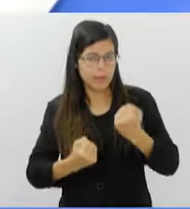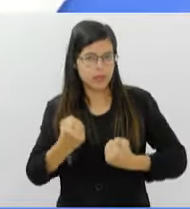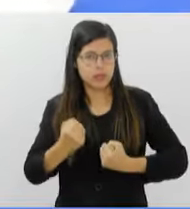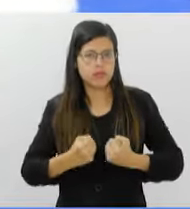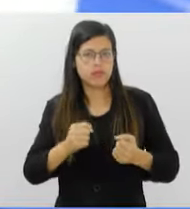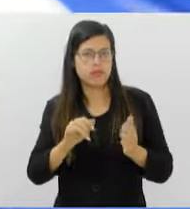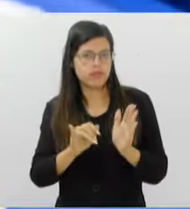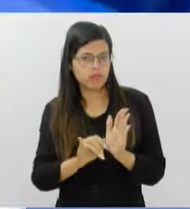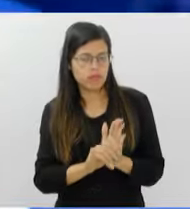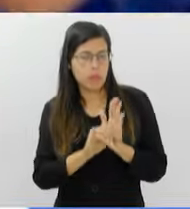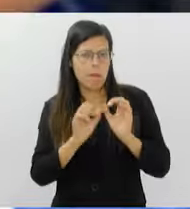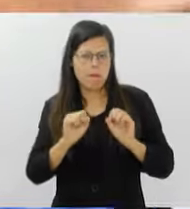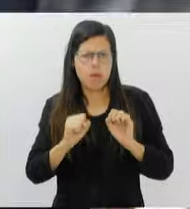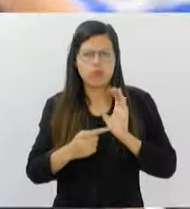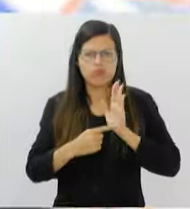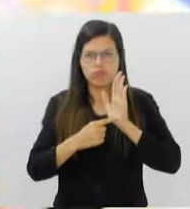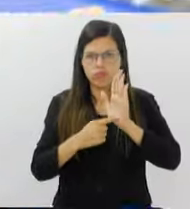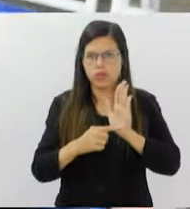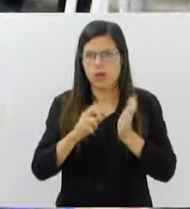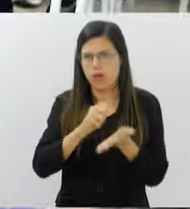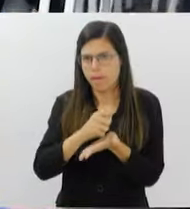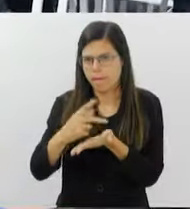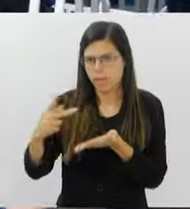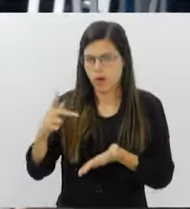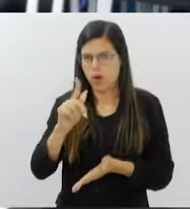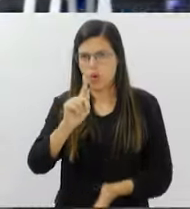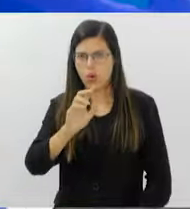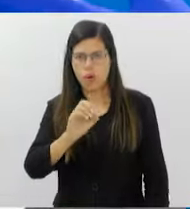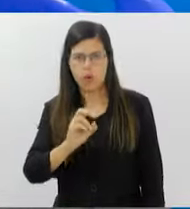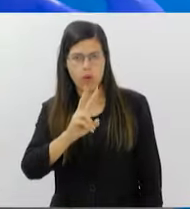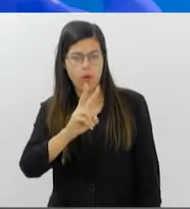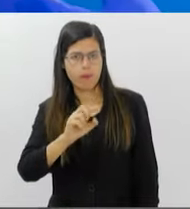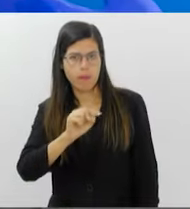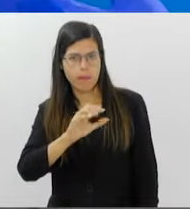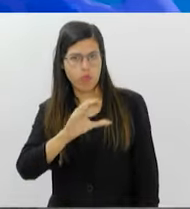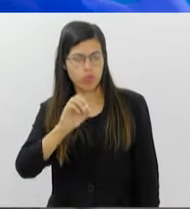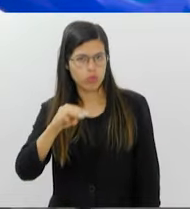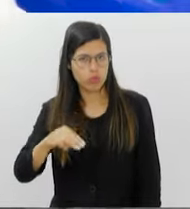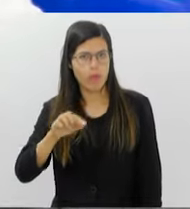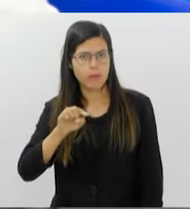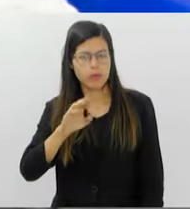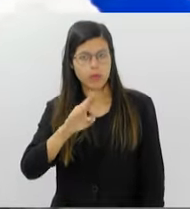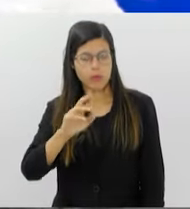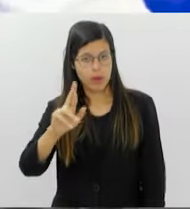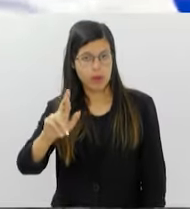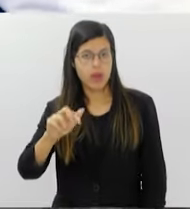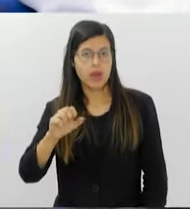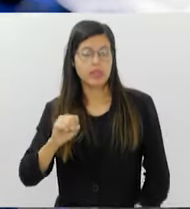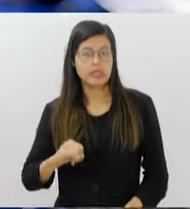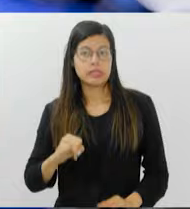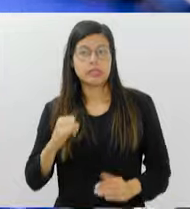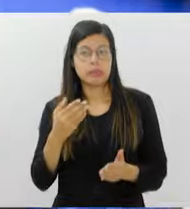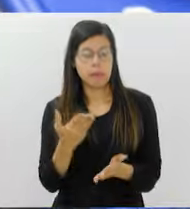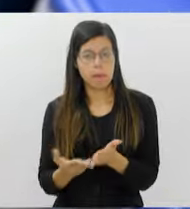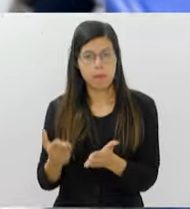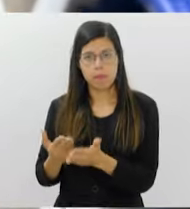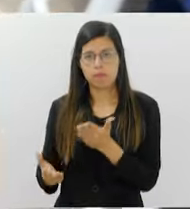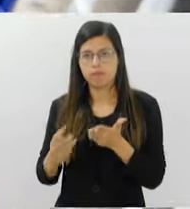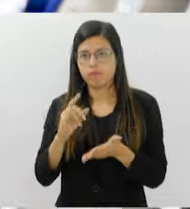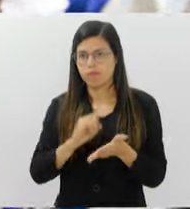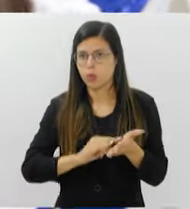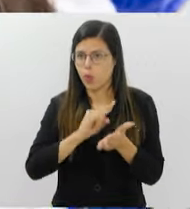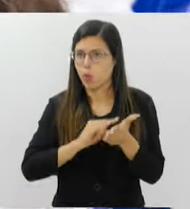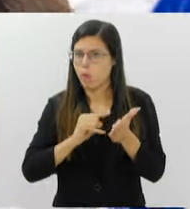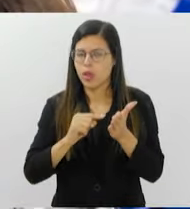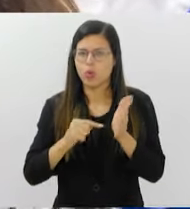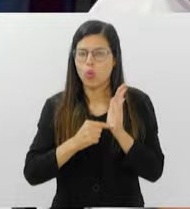ser apresentados por meio do aplicativo gov.br. O boletim de ocorrência em caso de perda de documentos físicos não será